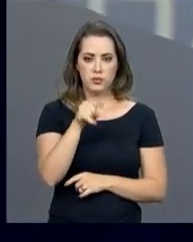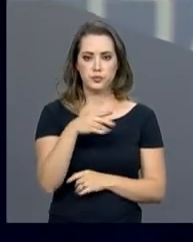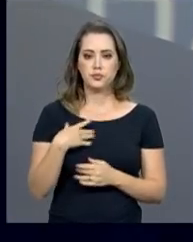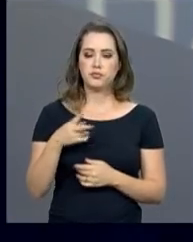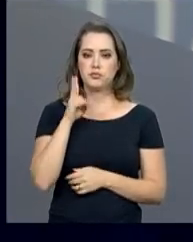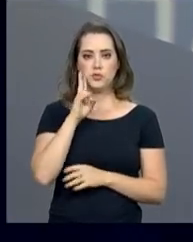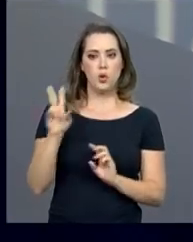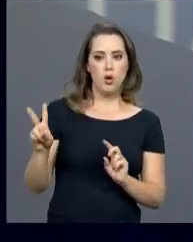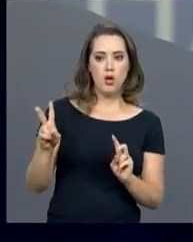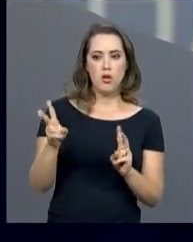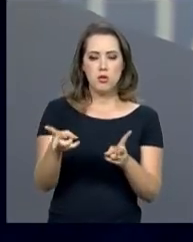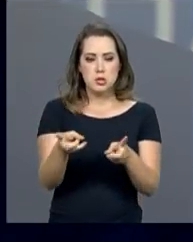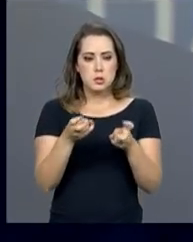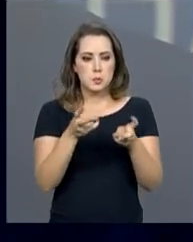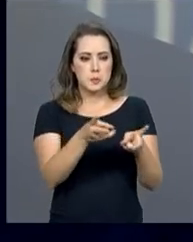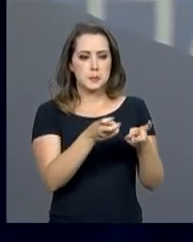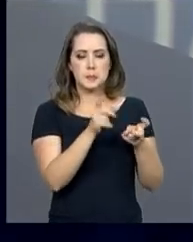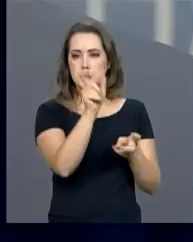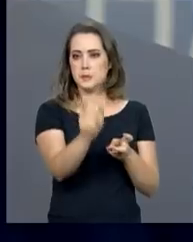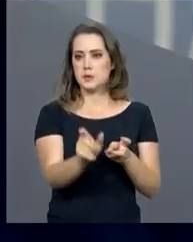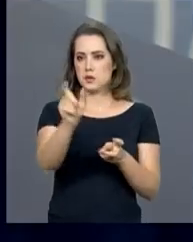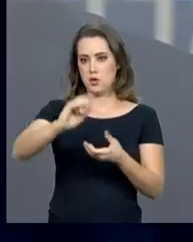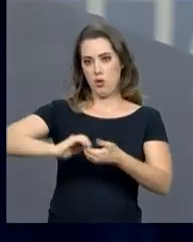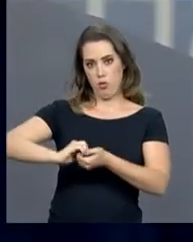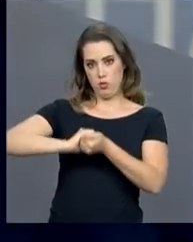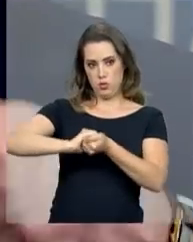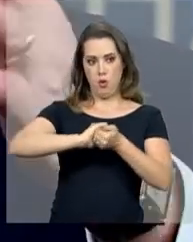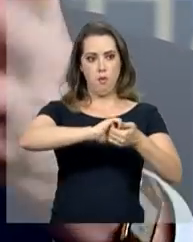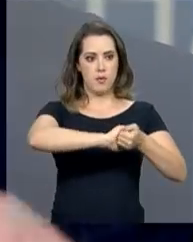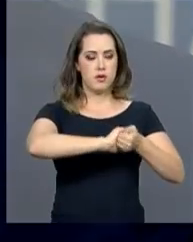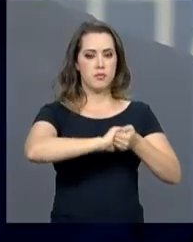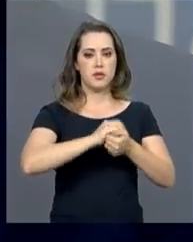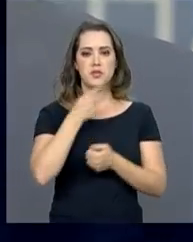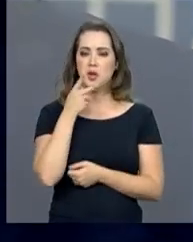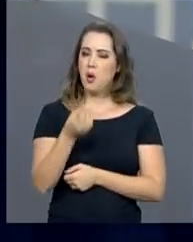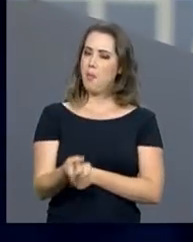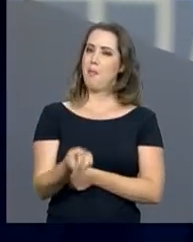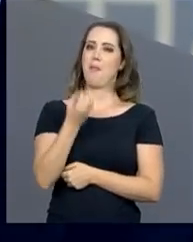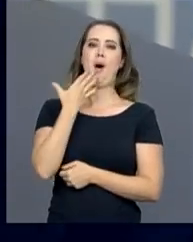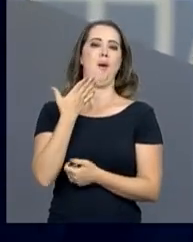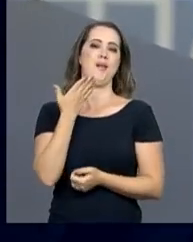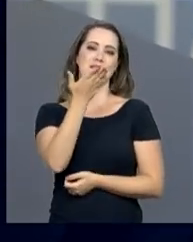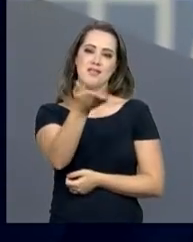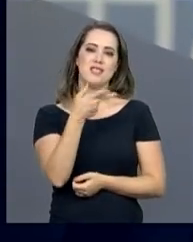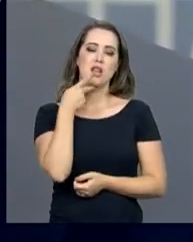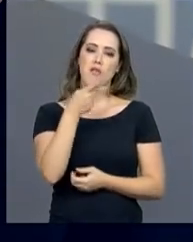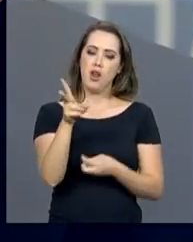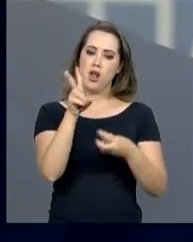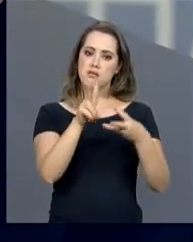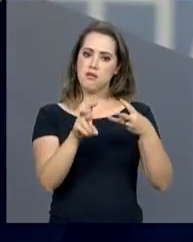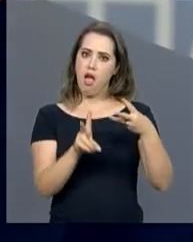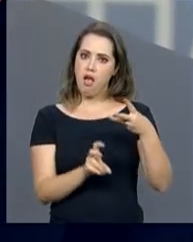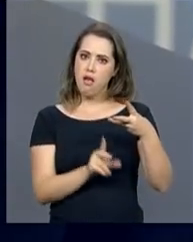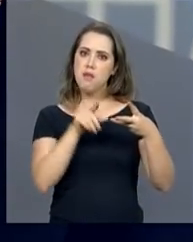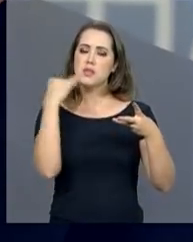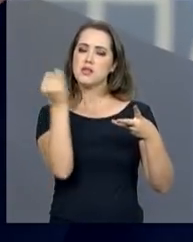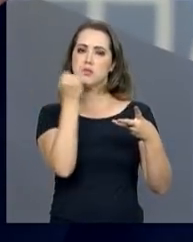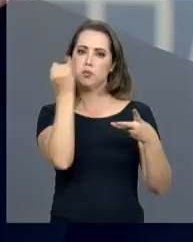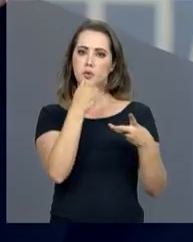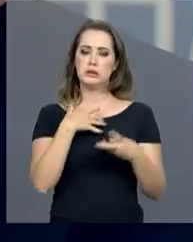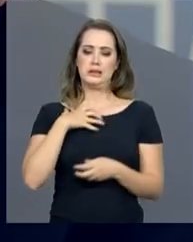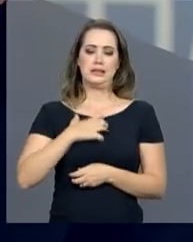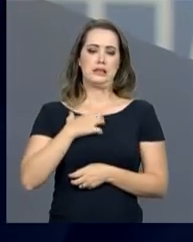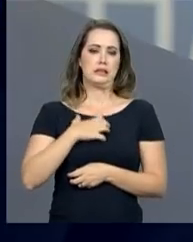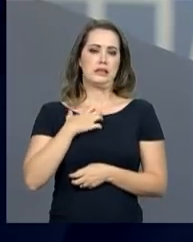cumprimentos posteriores é alguns formais mas alguns exemplos coisa boa você tem falado nesses temas que são temas que afligem